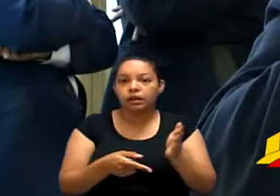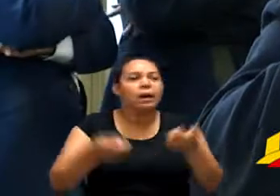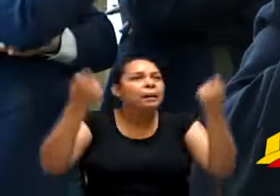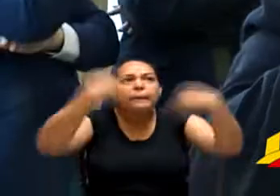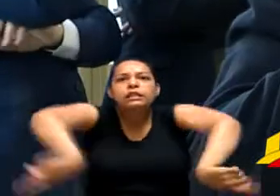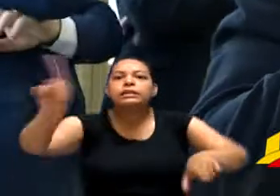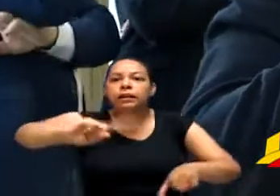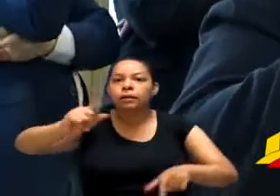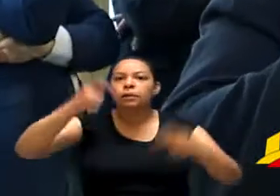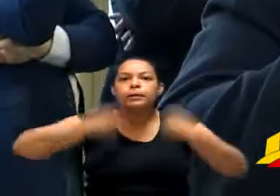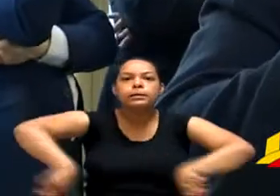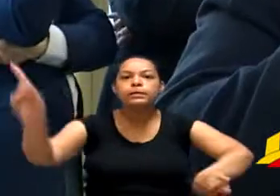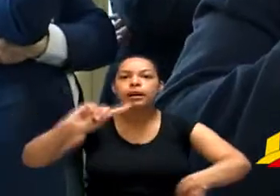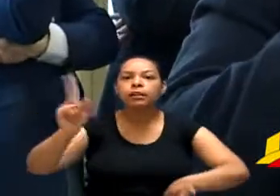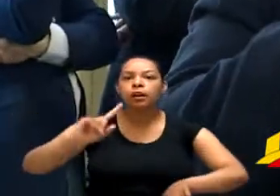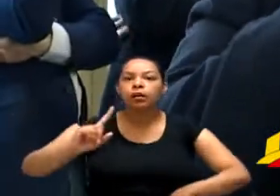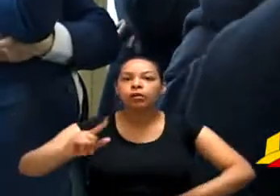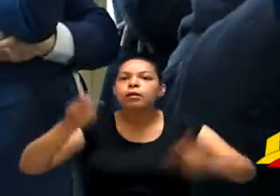verificar